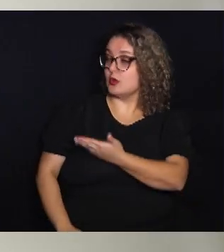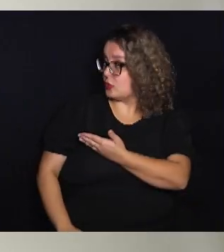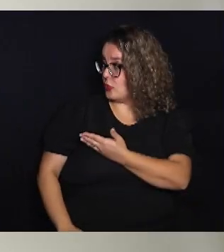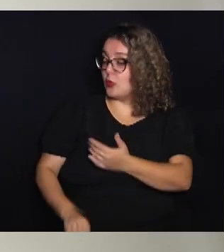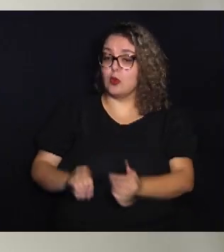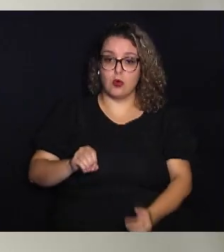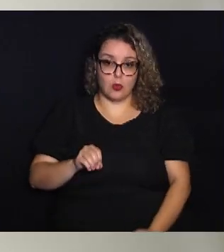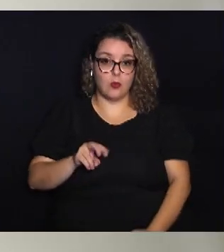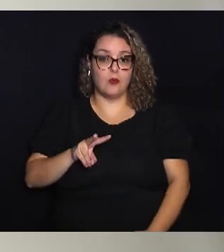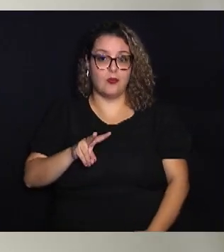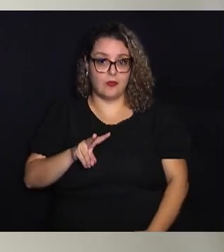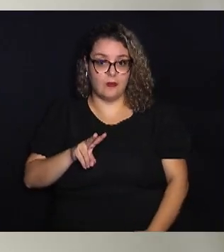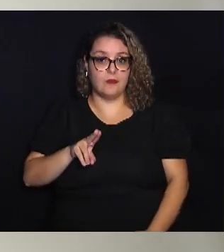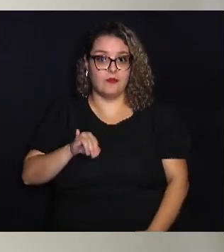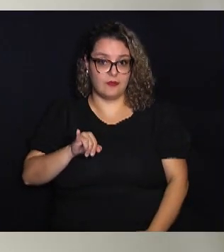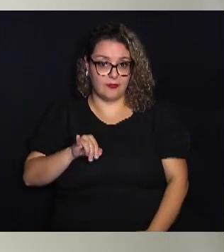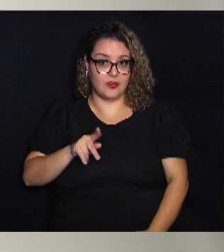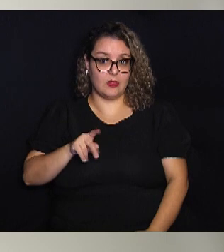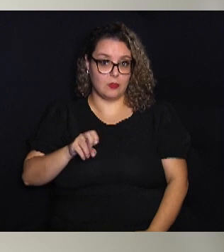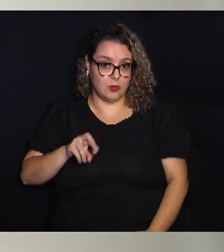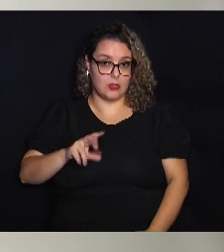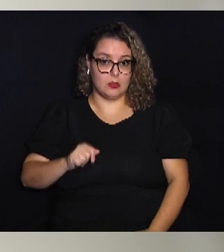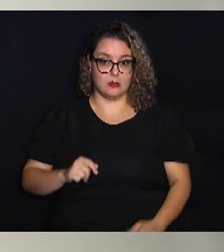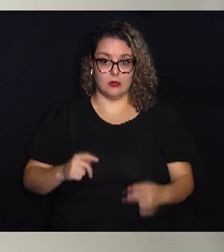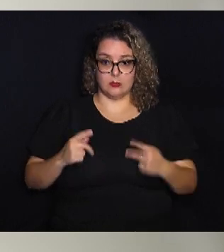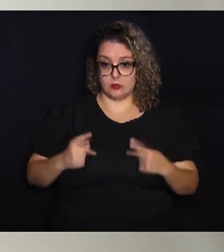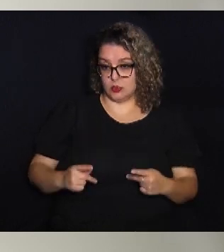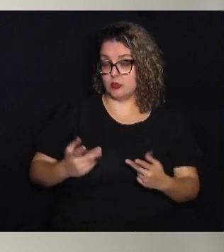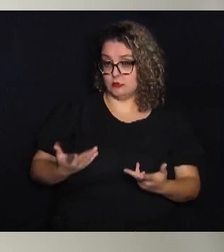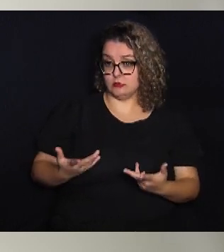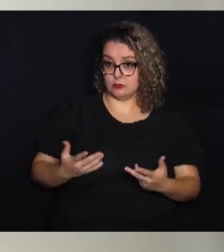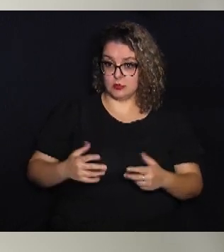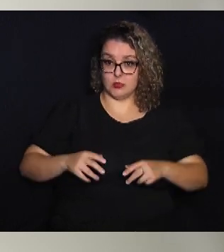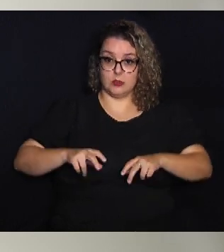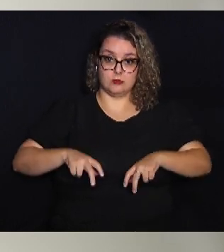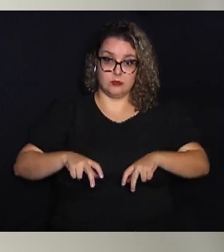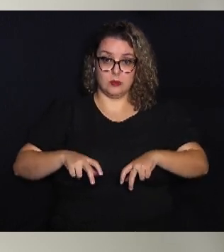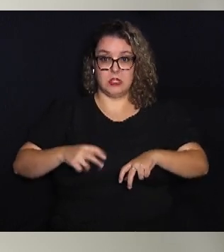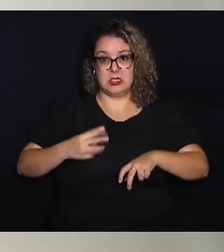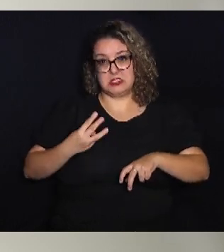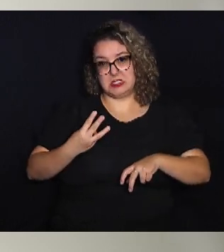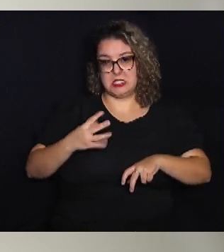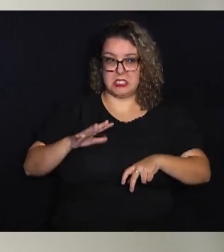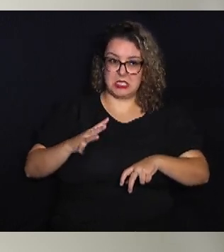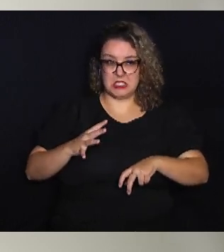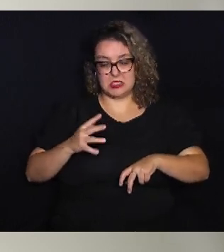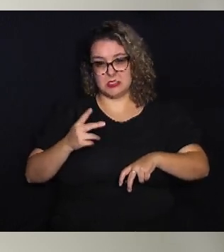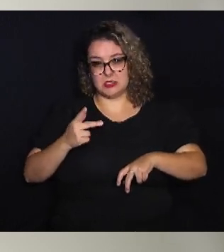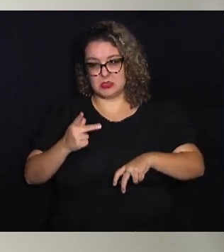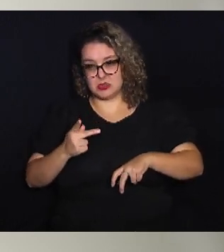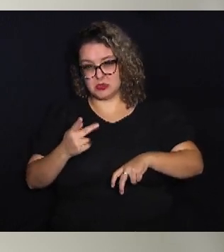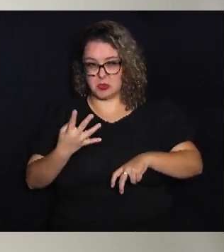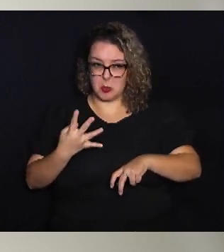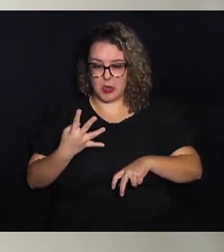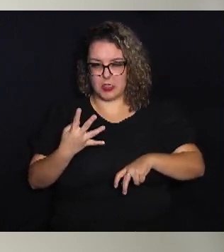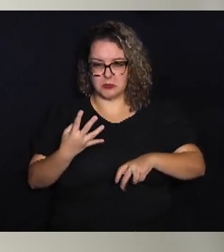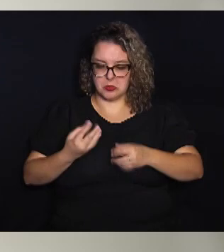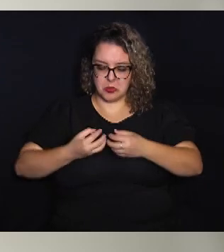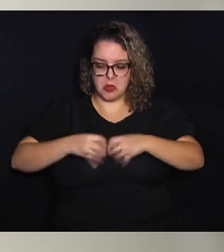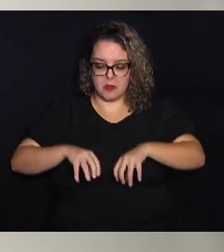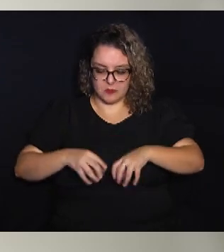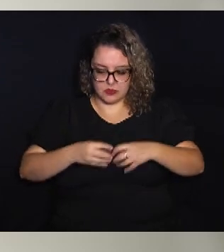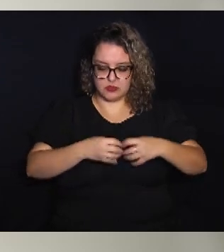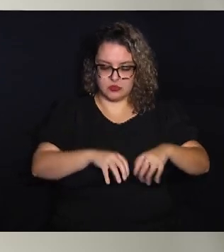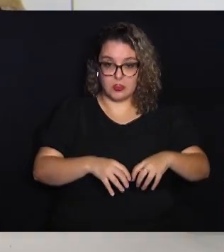mocho-orelhuda é ovípara, assim como todas as outras aves, então ela faz postura, fazendo postura aí de 3, 4 ovos, né? E